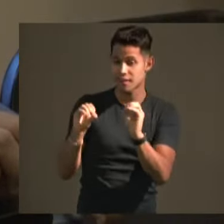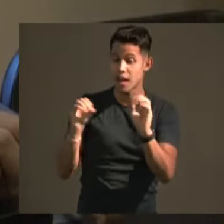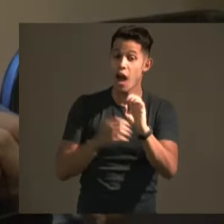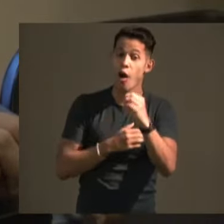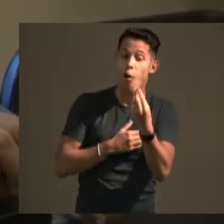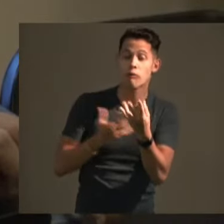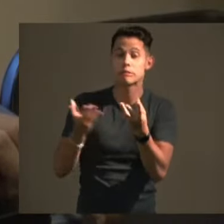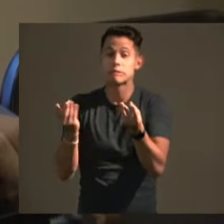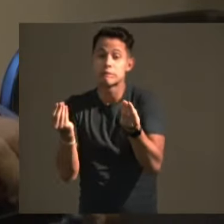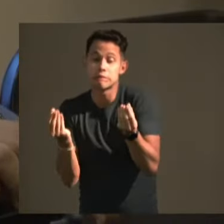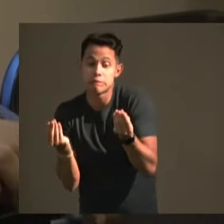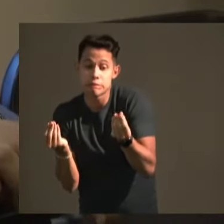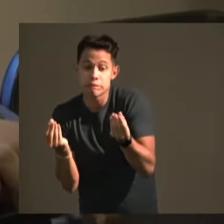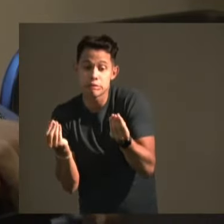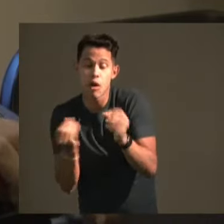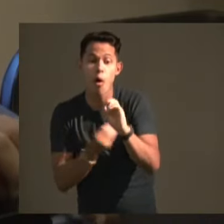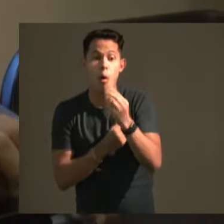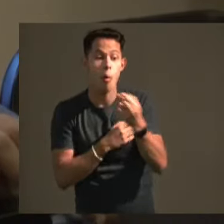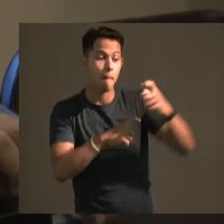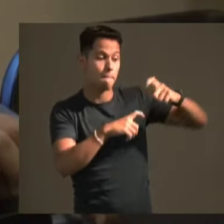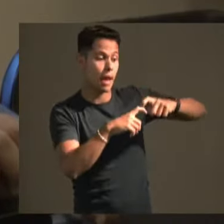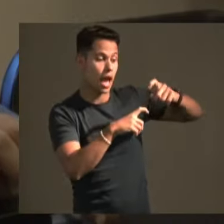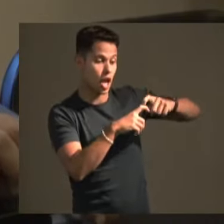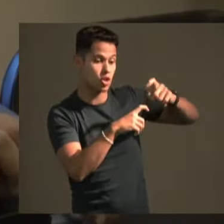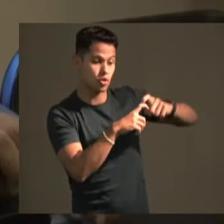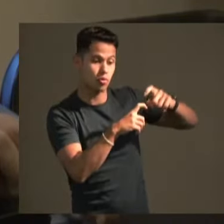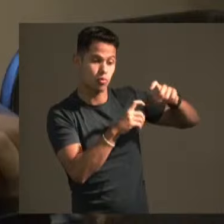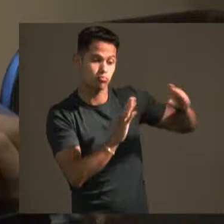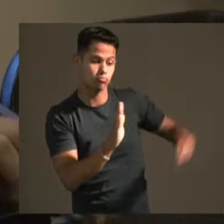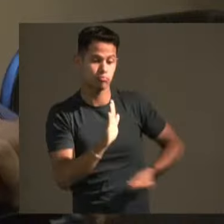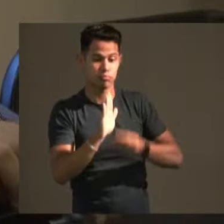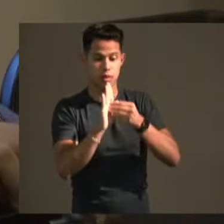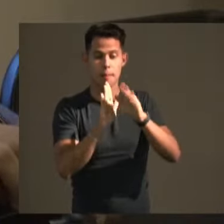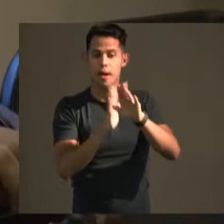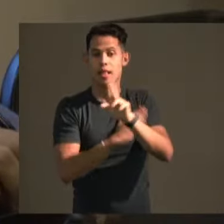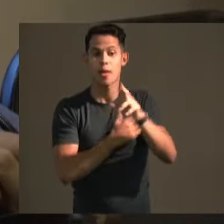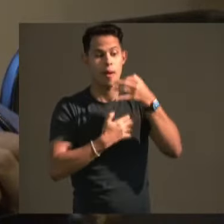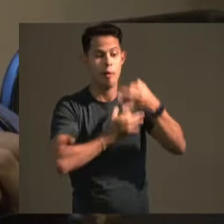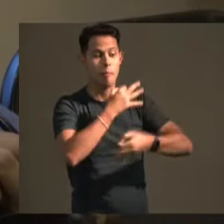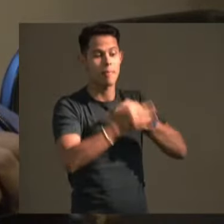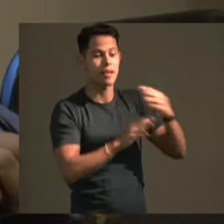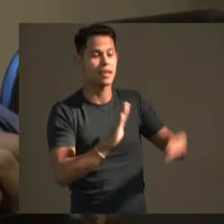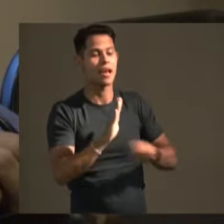foi certificado do ponto de vista médico, e não é só do ponto de vista médico, não é só